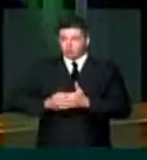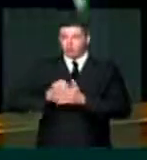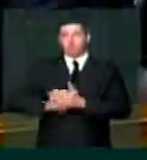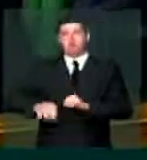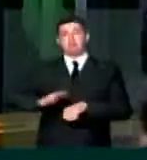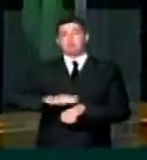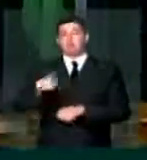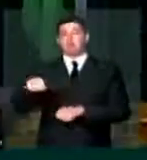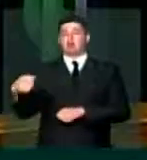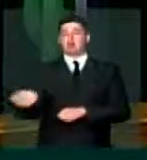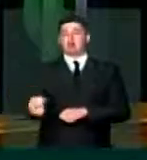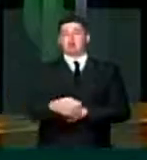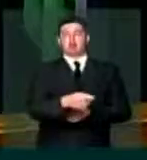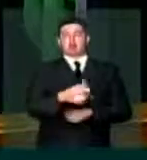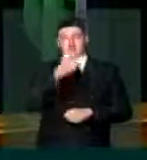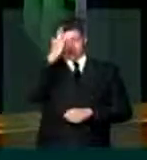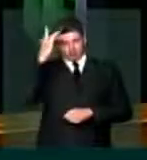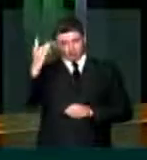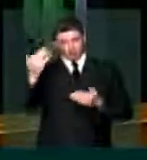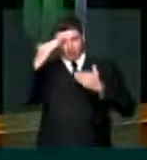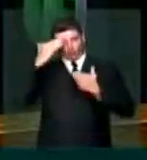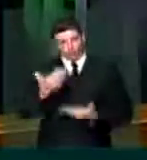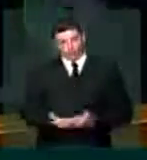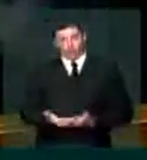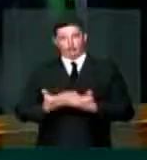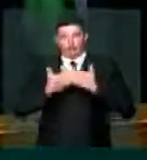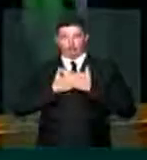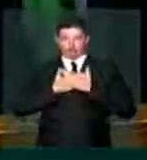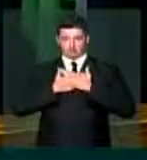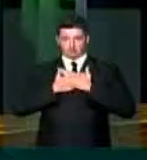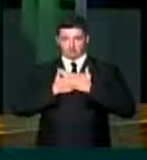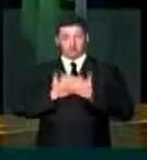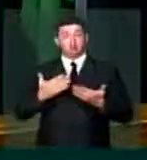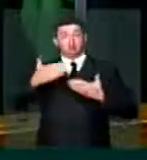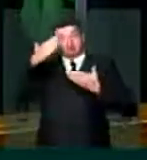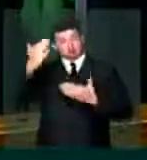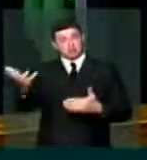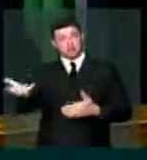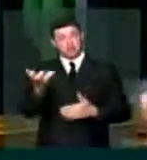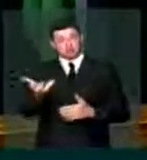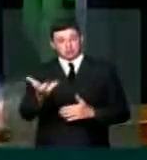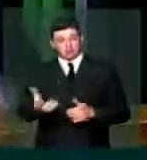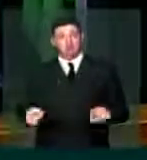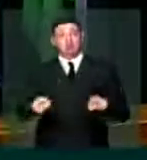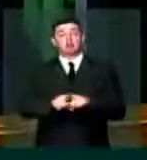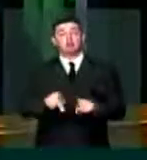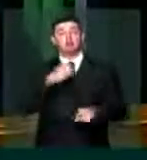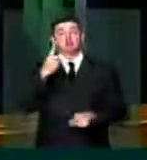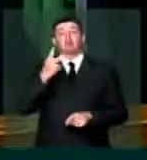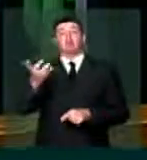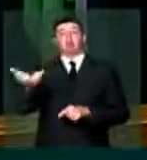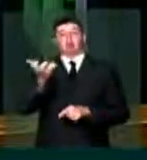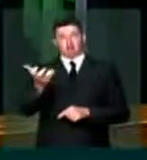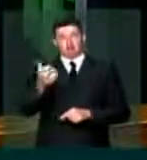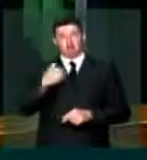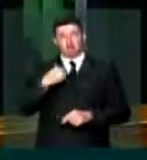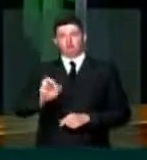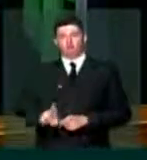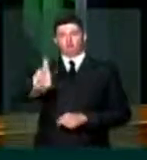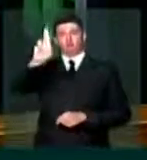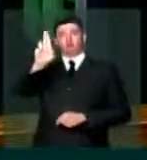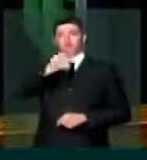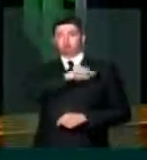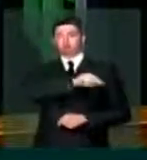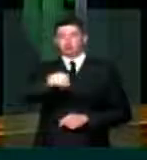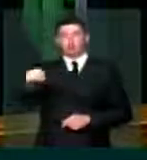que nos confiaram. Portanto, quero deixar aqui esse agradecimento e quero dizer que vou procurar representar